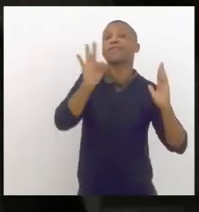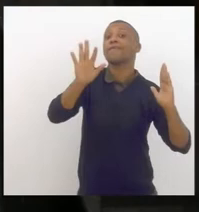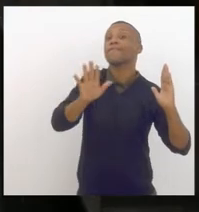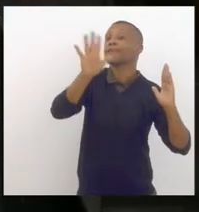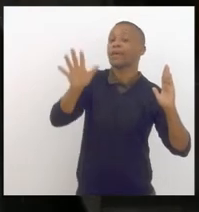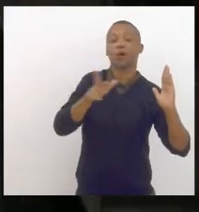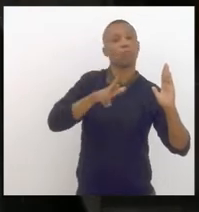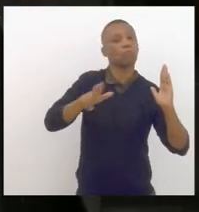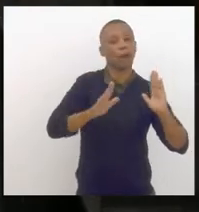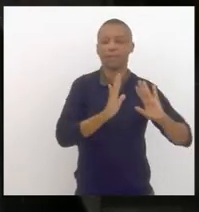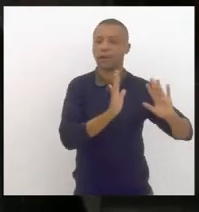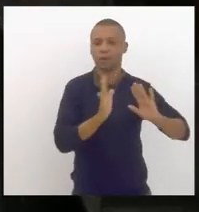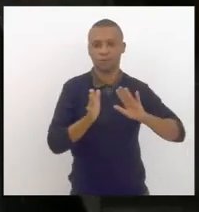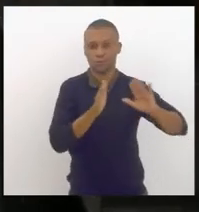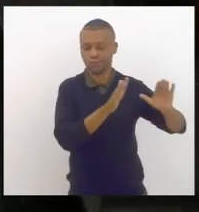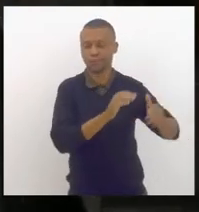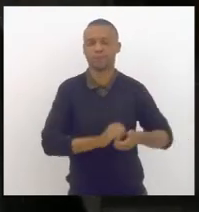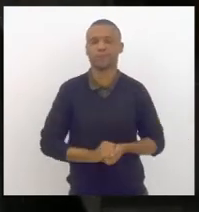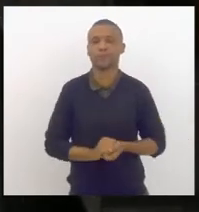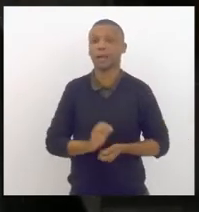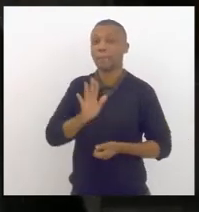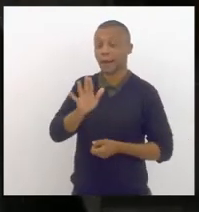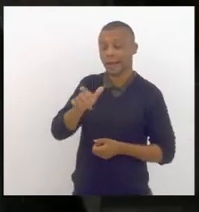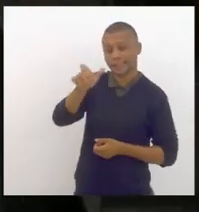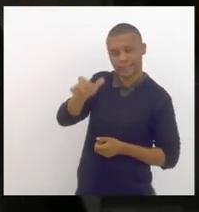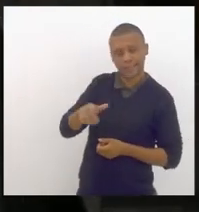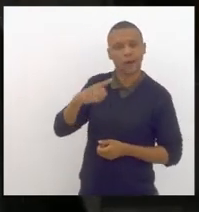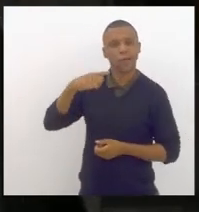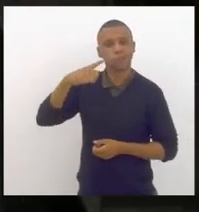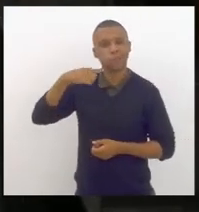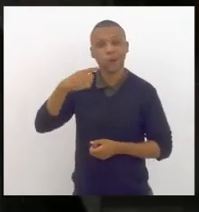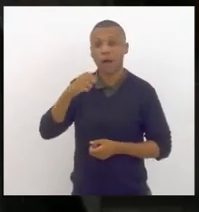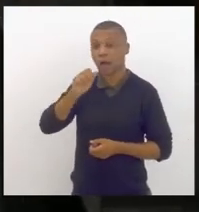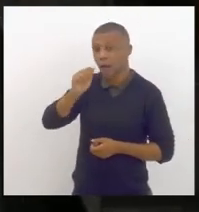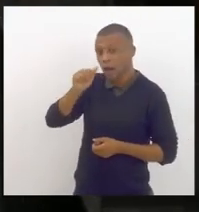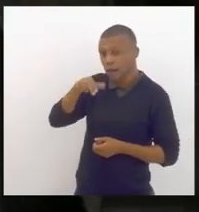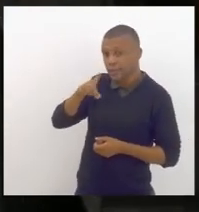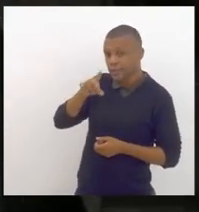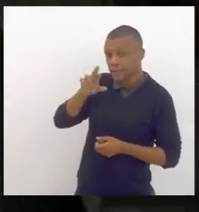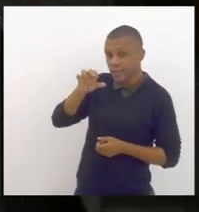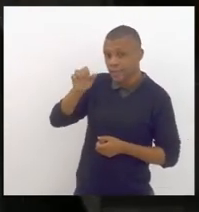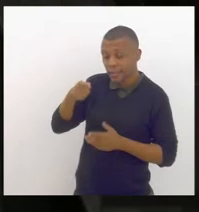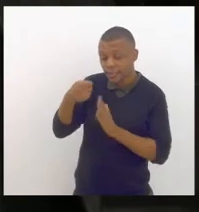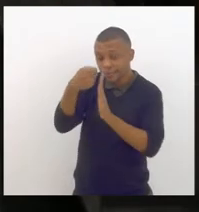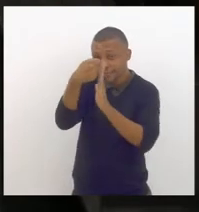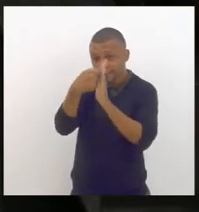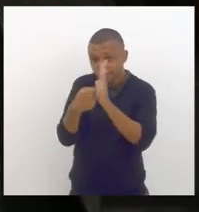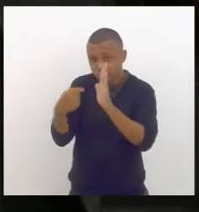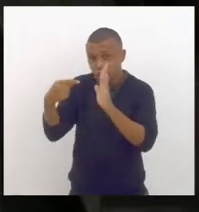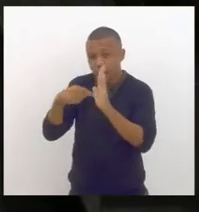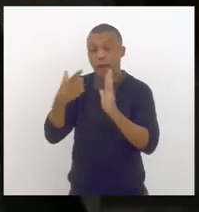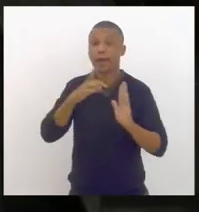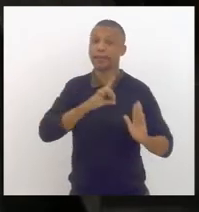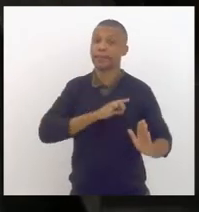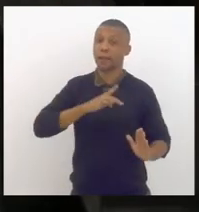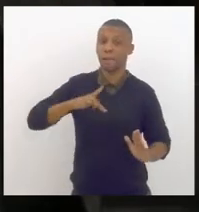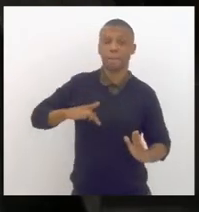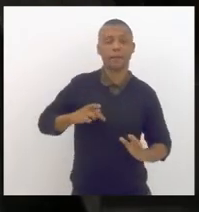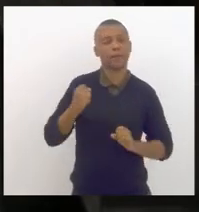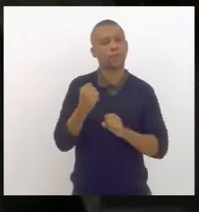Mas a doutora Andréia, está aqui escrito, é defensora pública